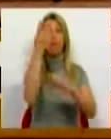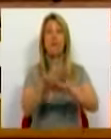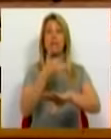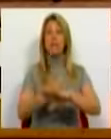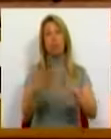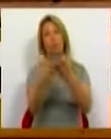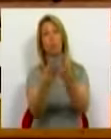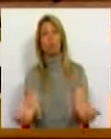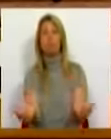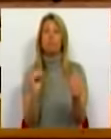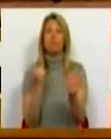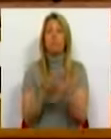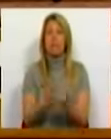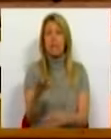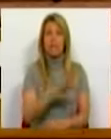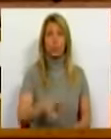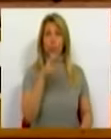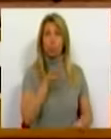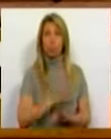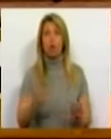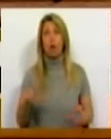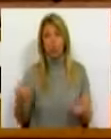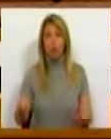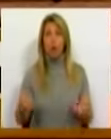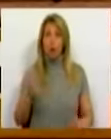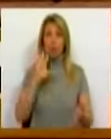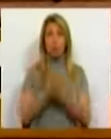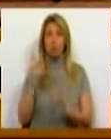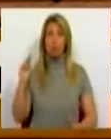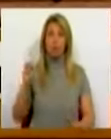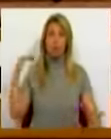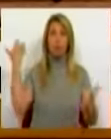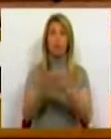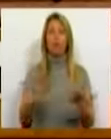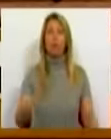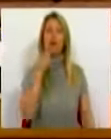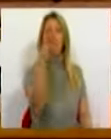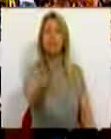para ultrapassar a situação dramática que têm vivido nos últimos anos. Disse.